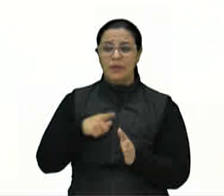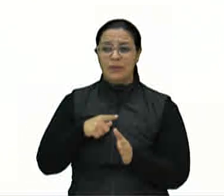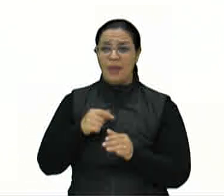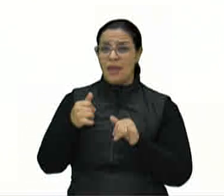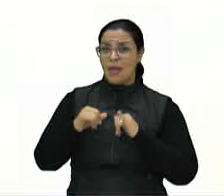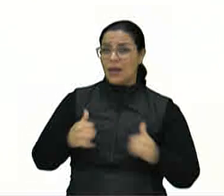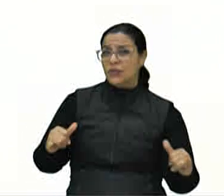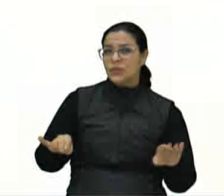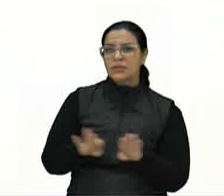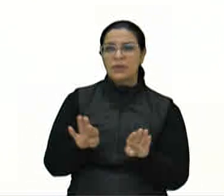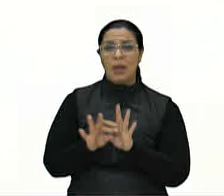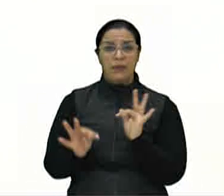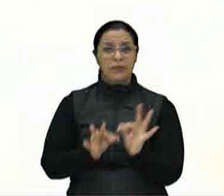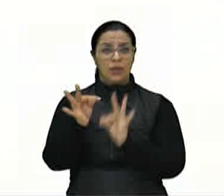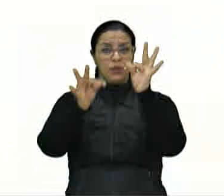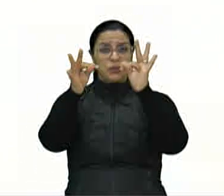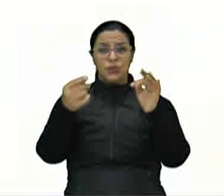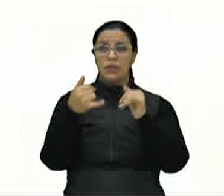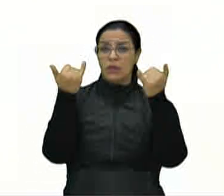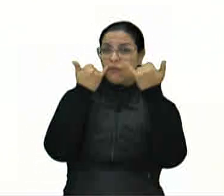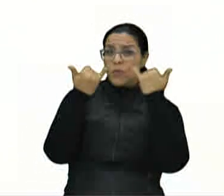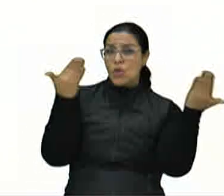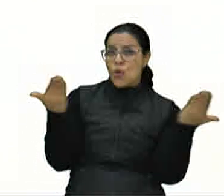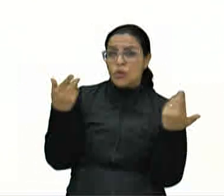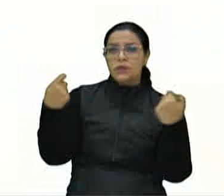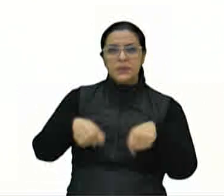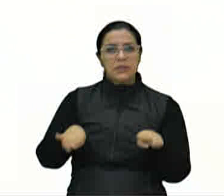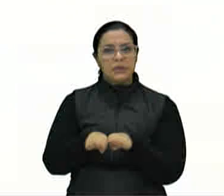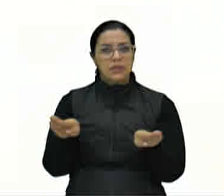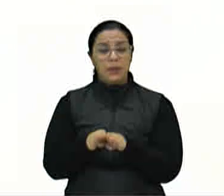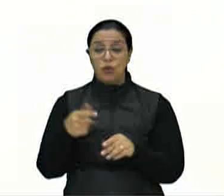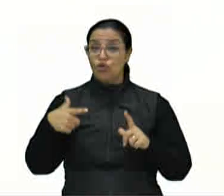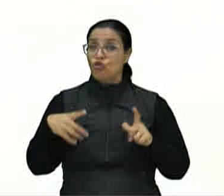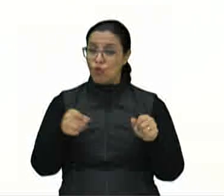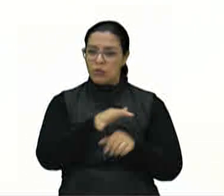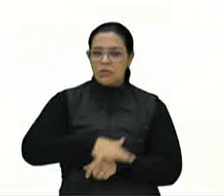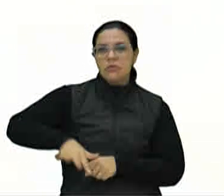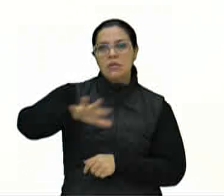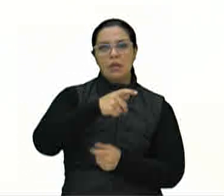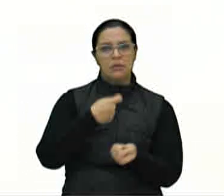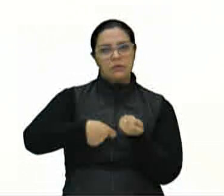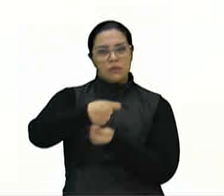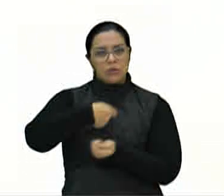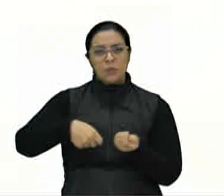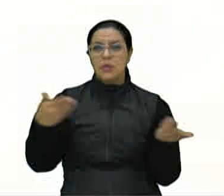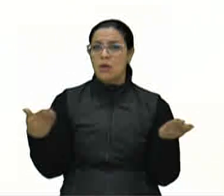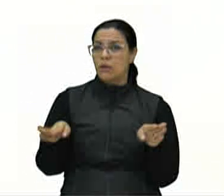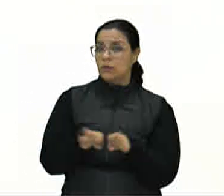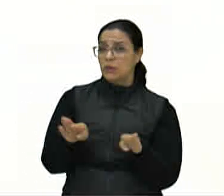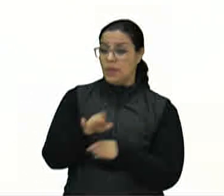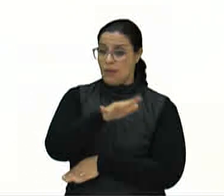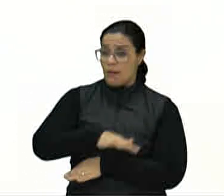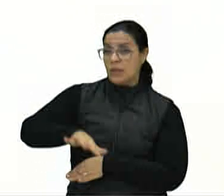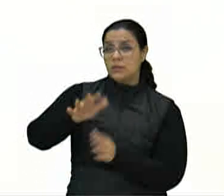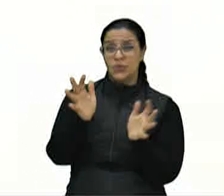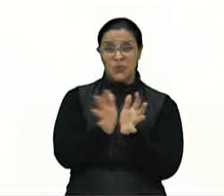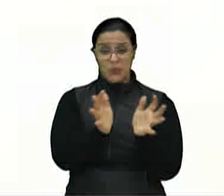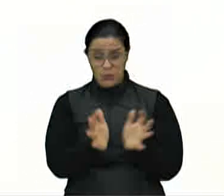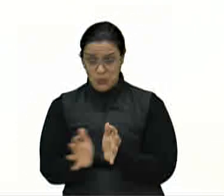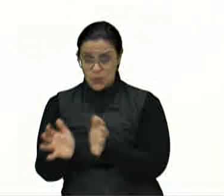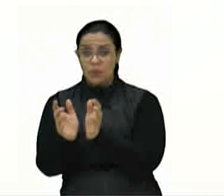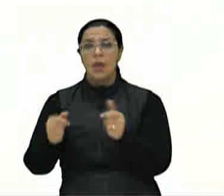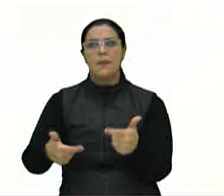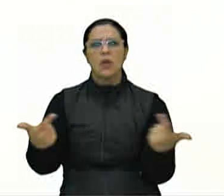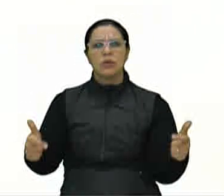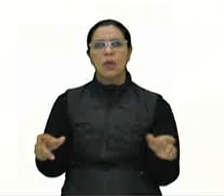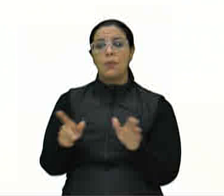as tecnologias da informação são hoje em dia indispensáveis em todos os setores econômicos, através delas, um